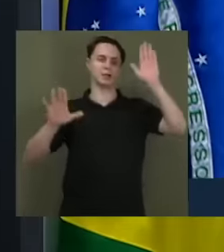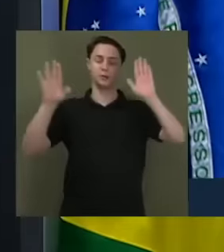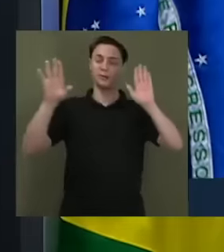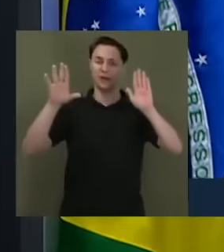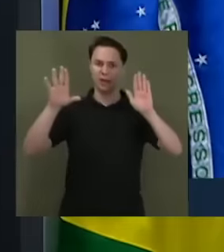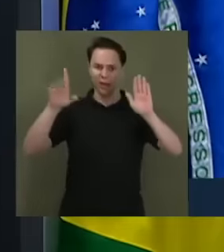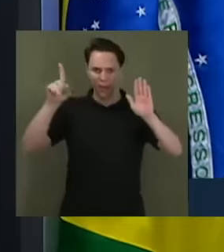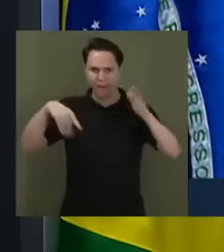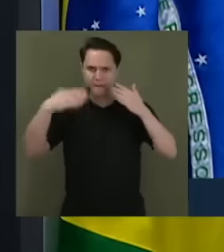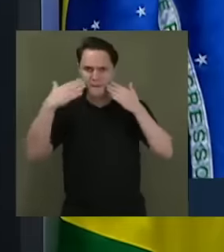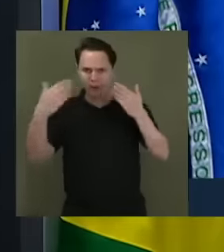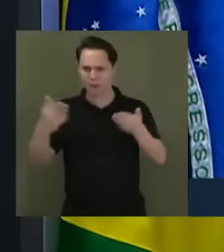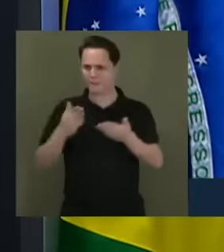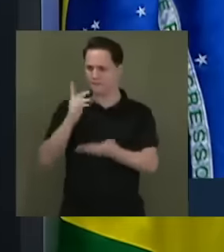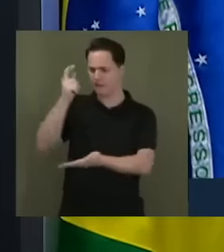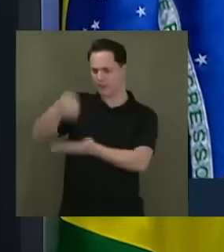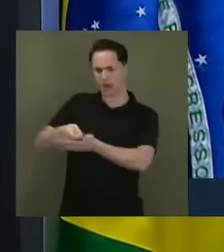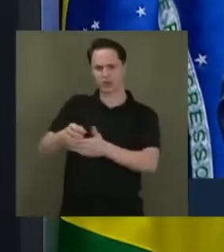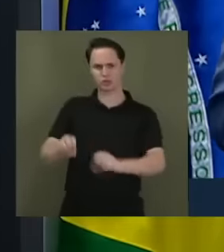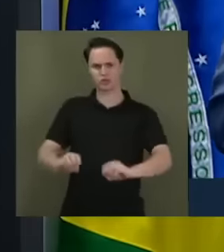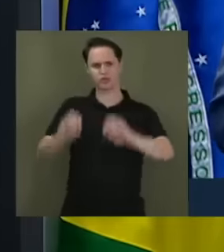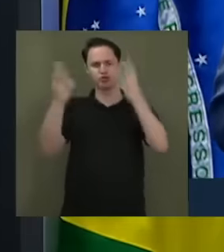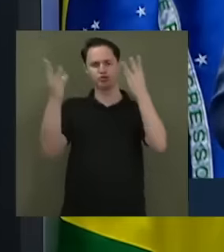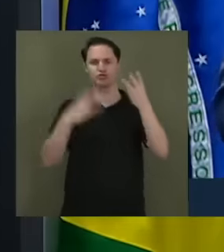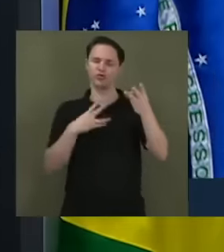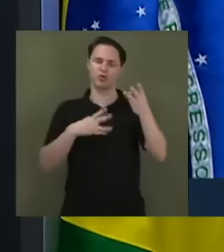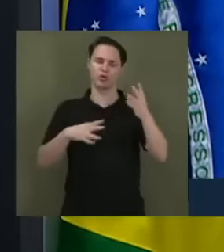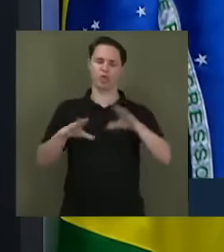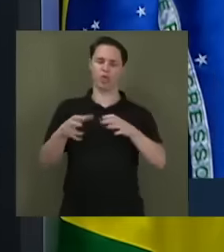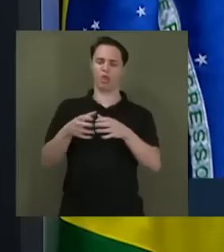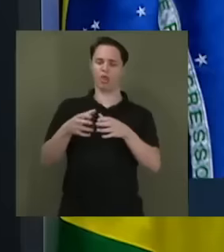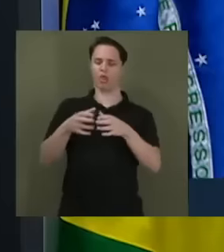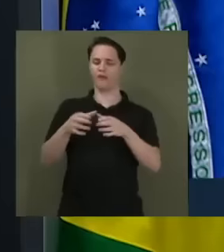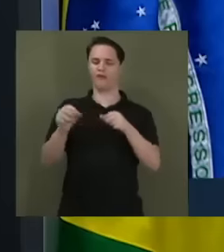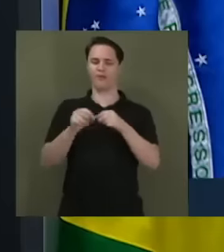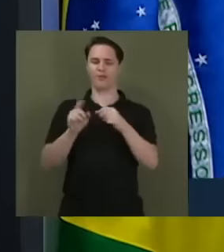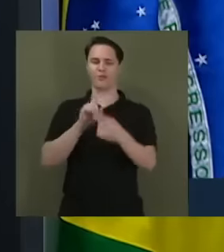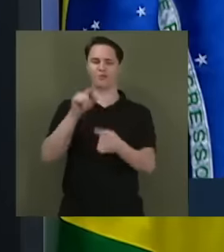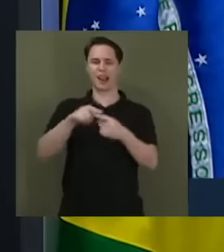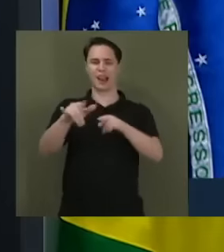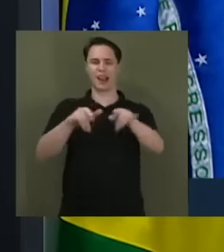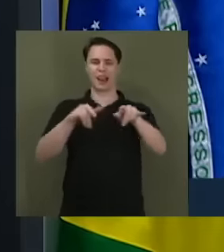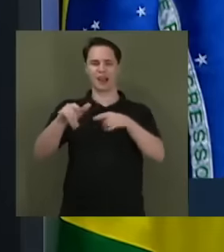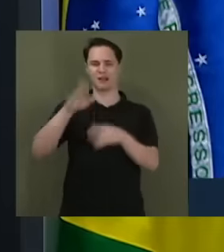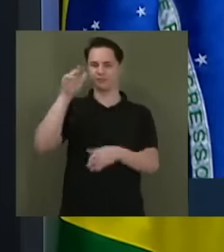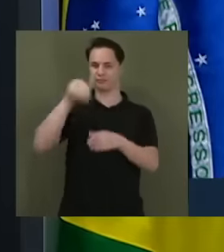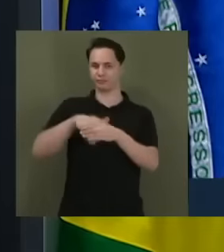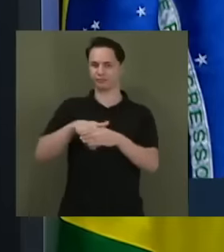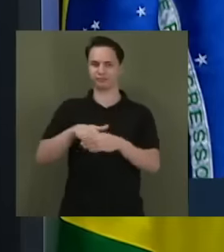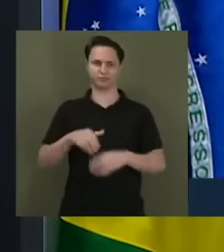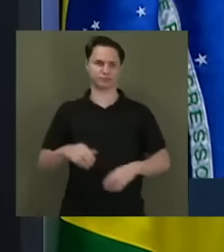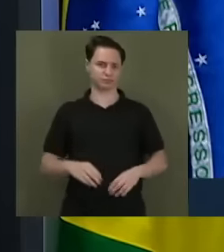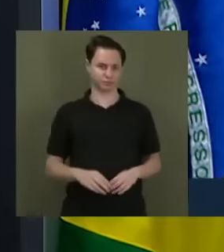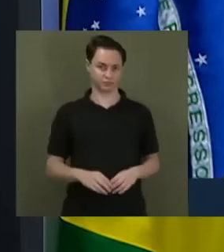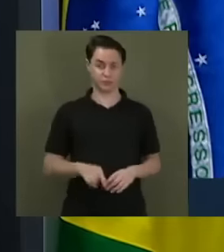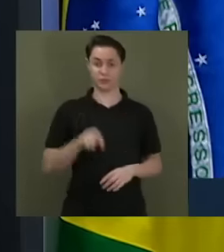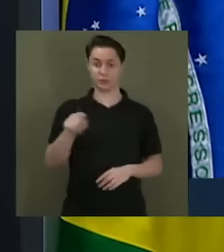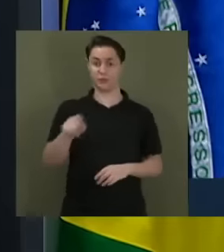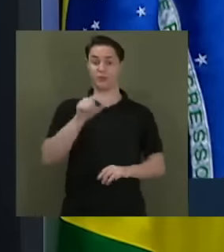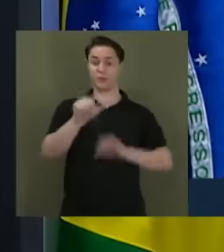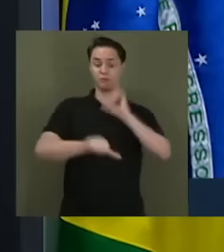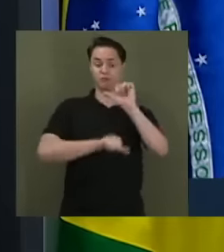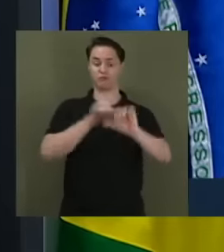ou não de artistas com a finalidade de animar comício ou reunião eleitoral uma Rara reforma